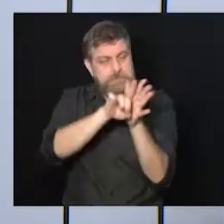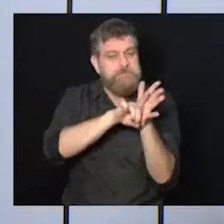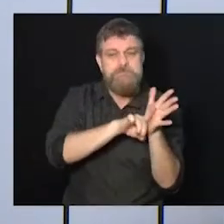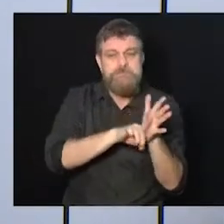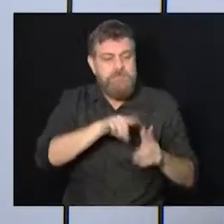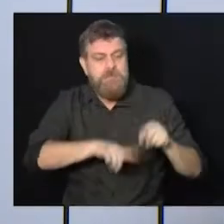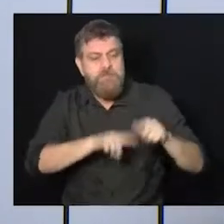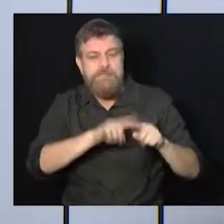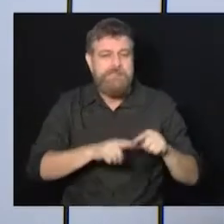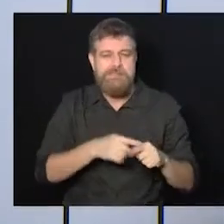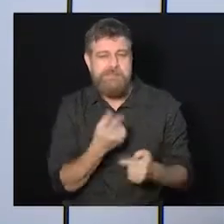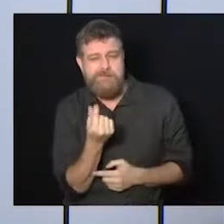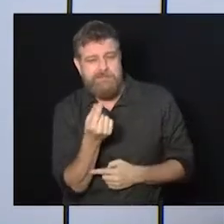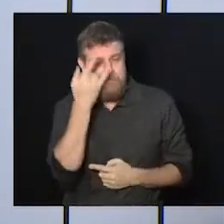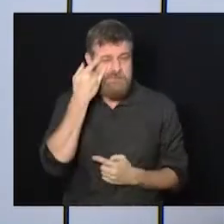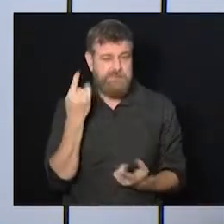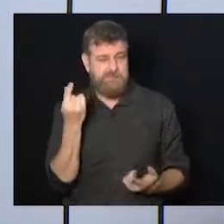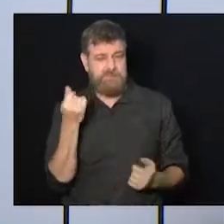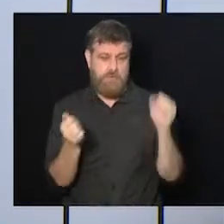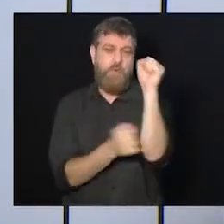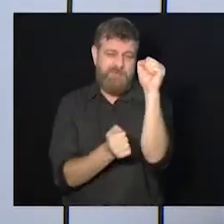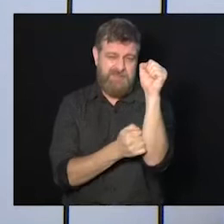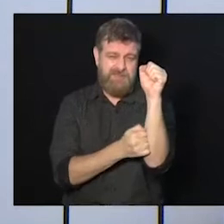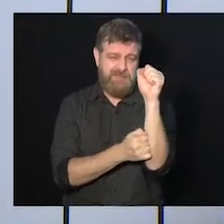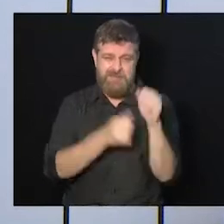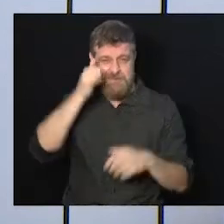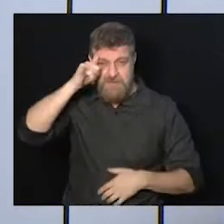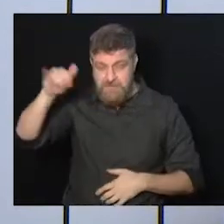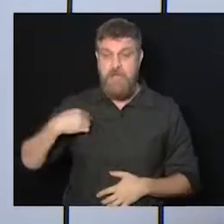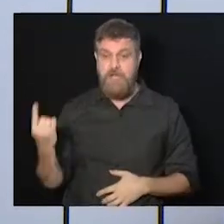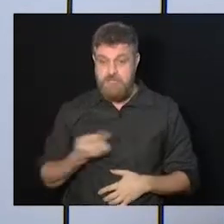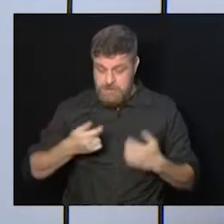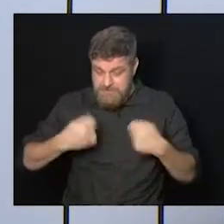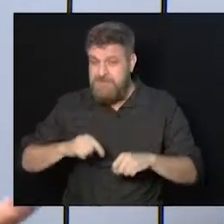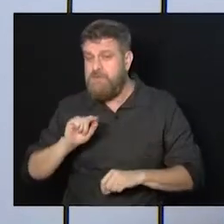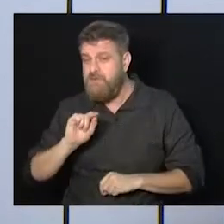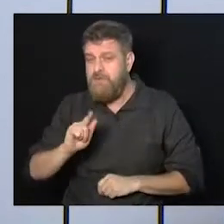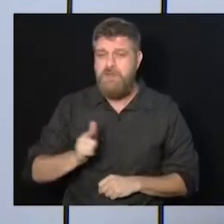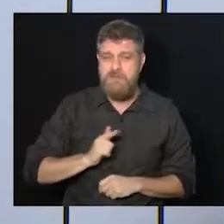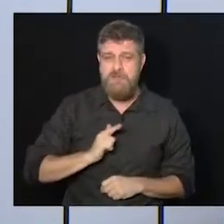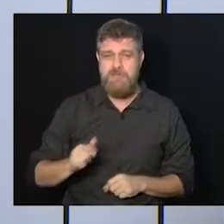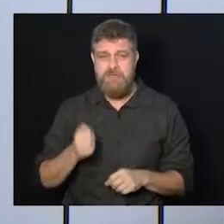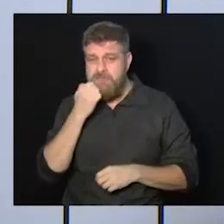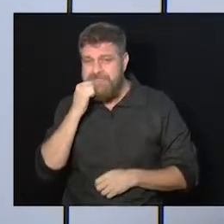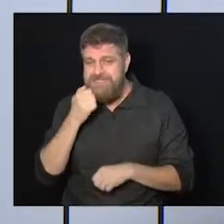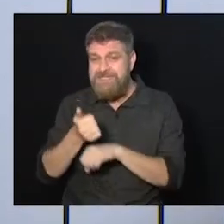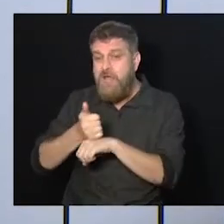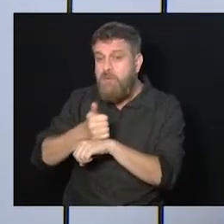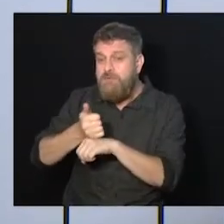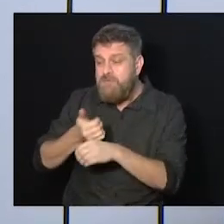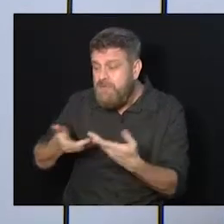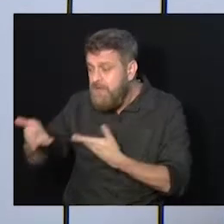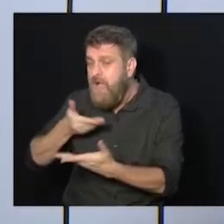aquele que seja a madeira ou o subsolo. Eu acho que é isso que a gente precisa. E para isso a gente tem que ouvir os cientistas, né?